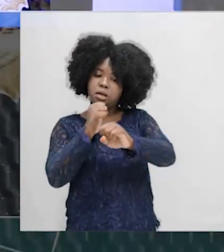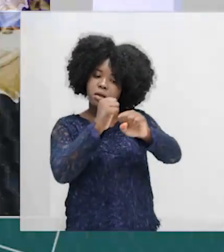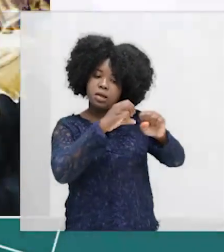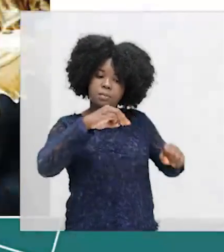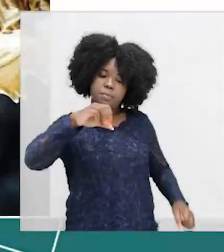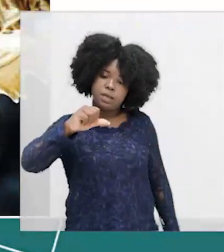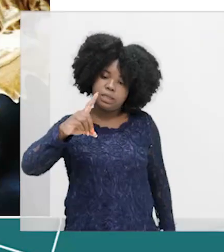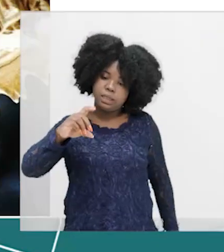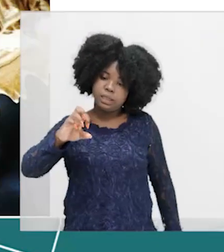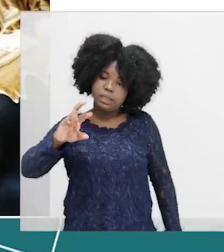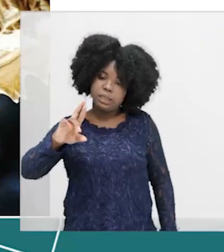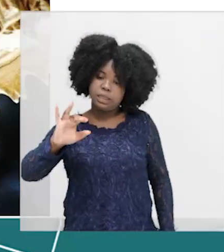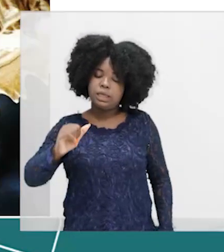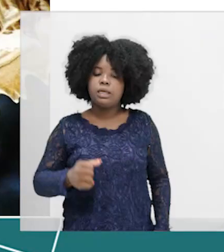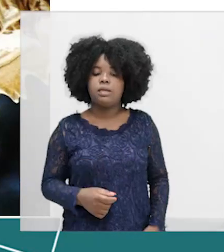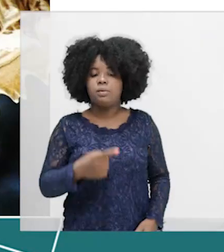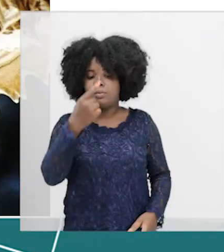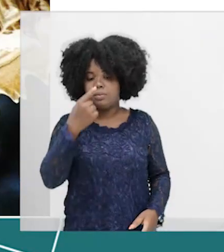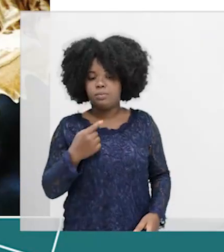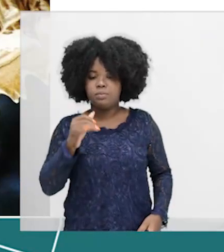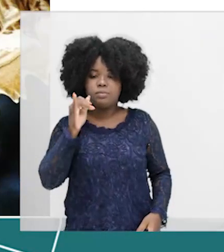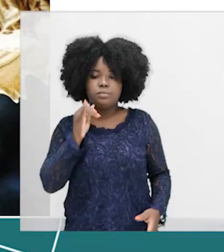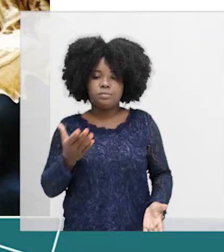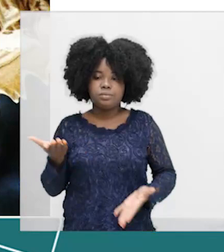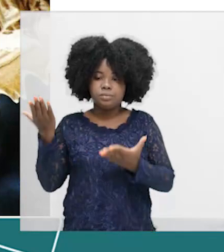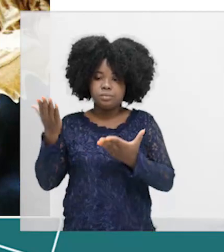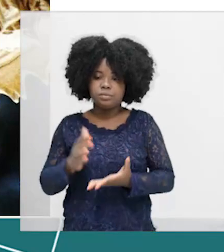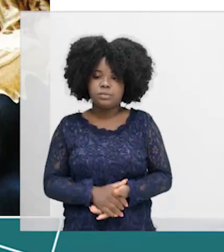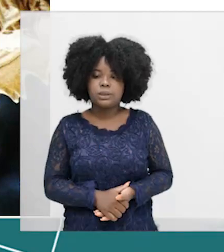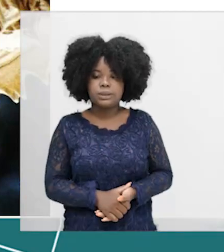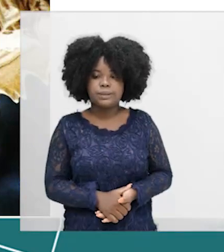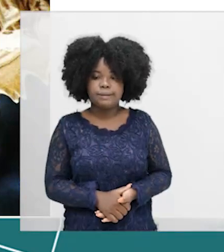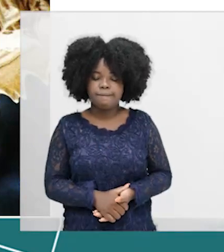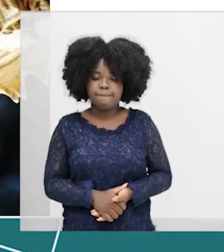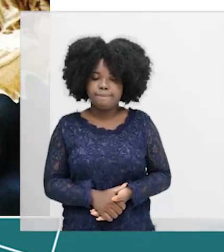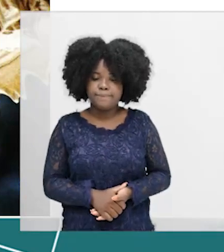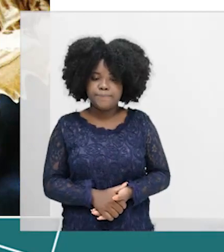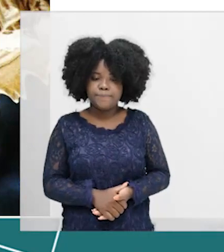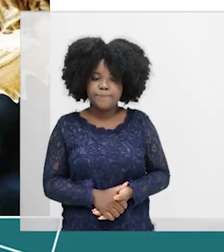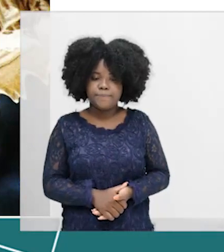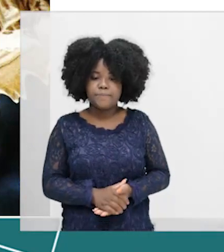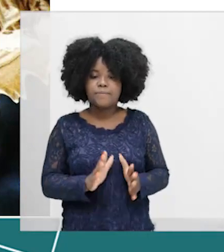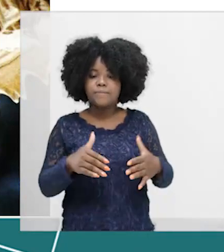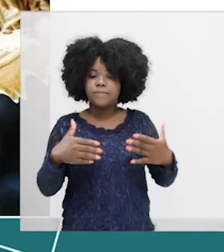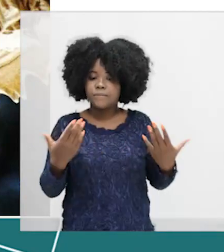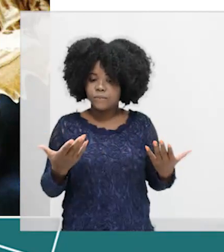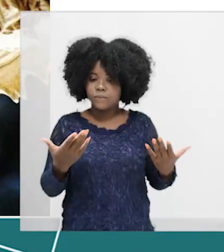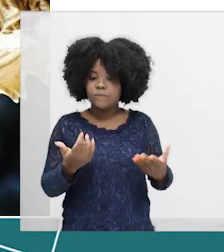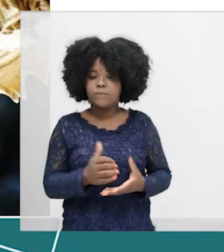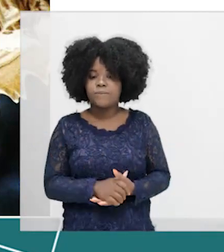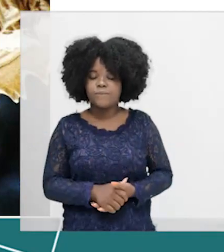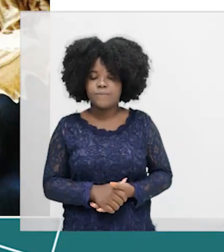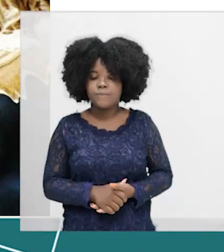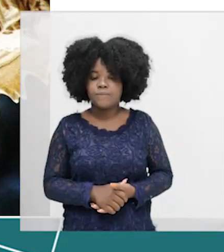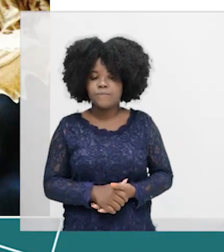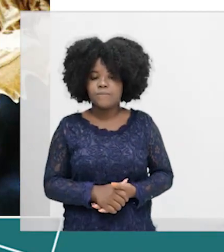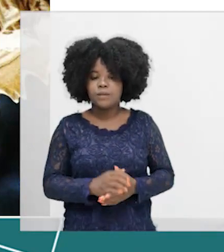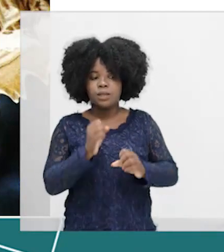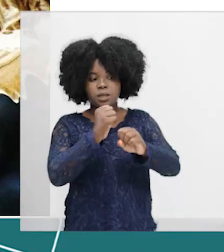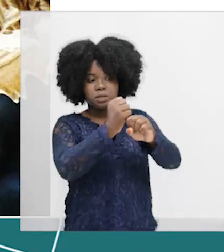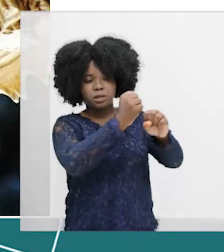Por exemplo, esses padrões de arabescos geométricos, eles são usados em outras formas de arte. Quais são elas?